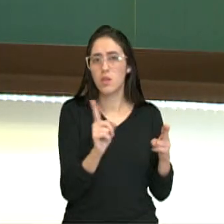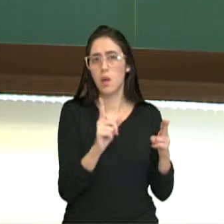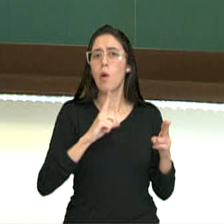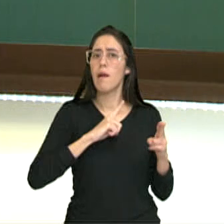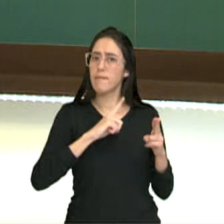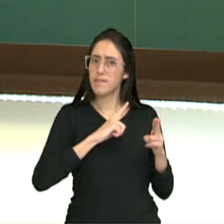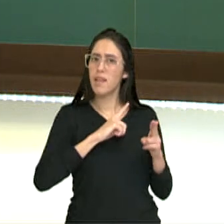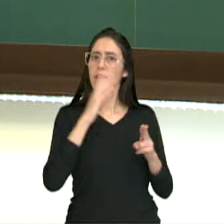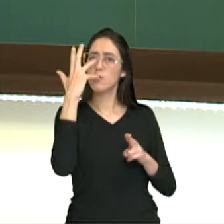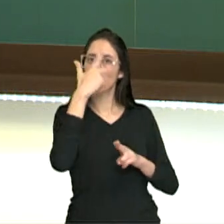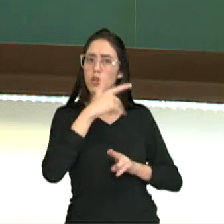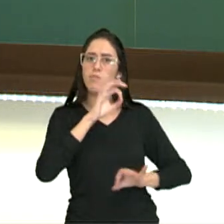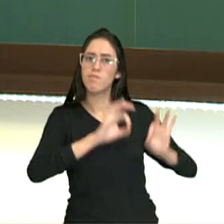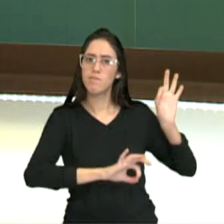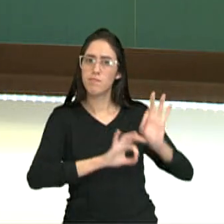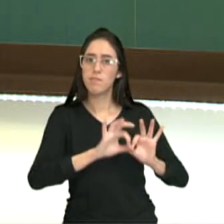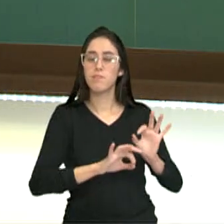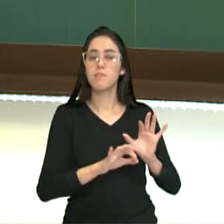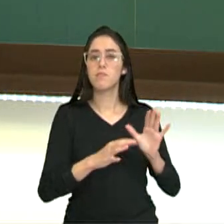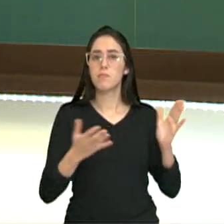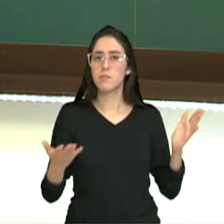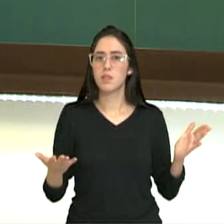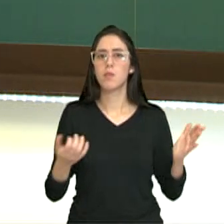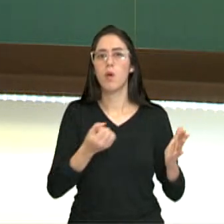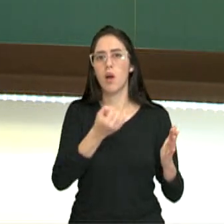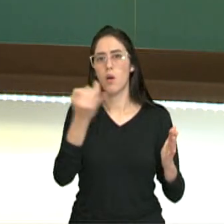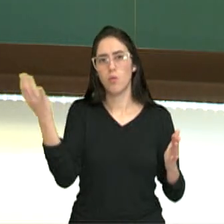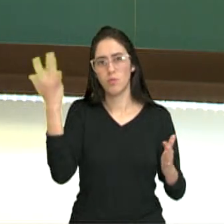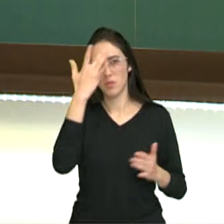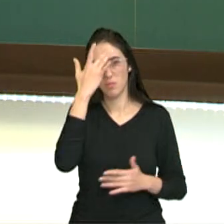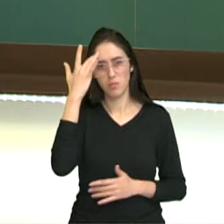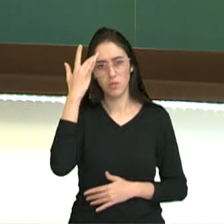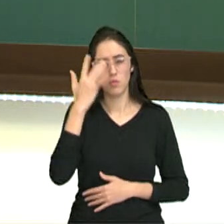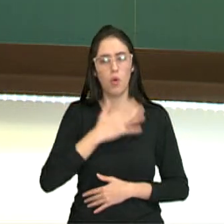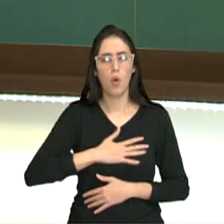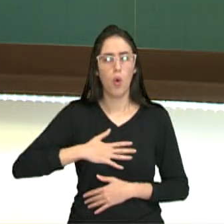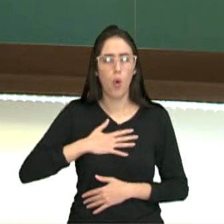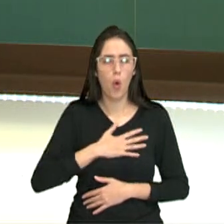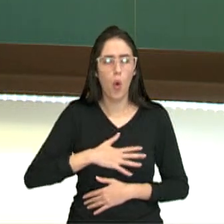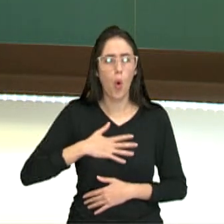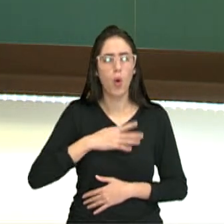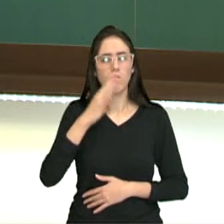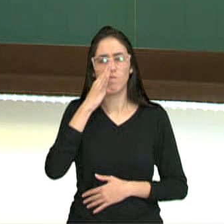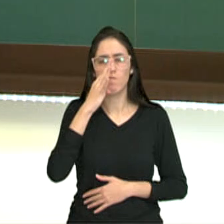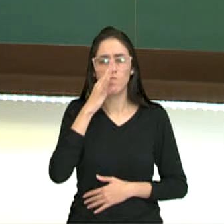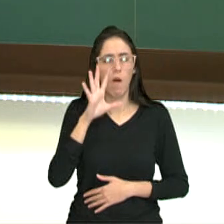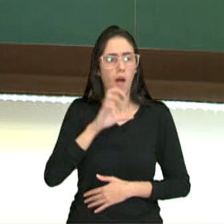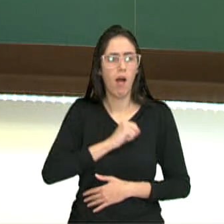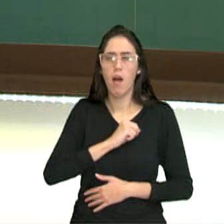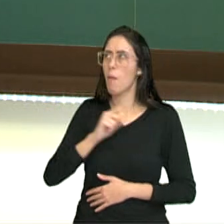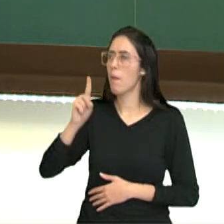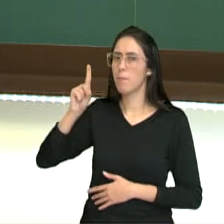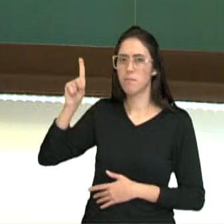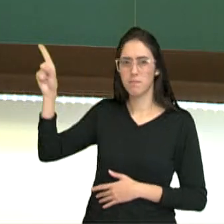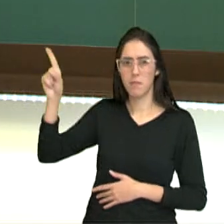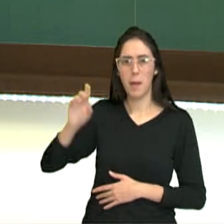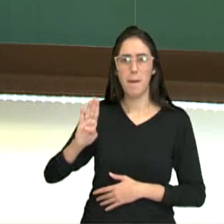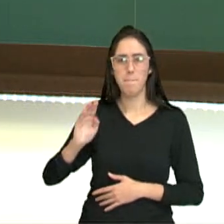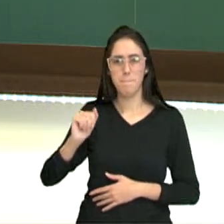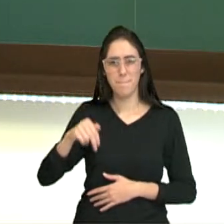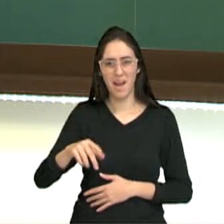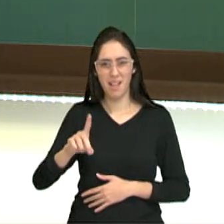estética. Então, os sujeitos que gostam, que admiram, que ouvem essa música, eles acabam